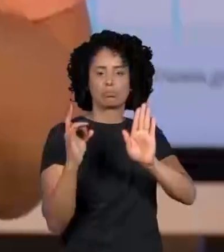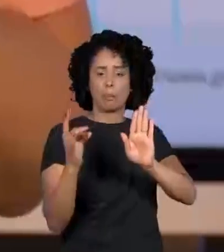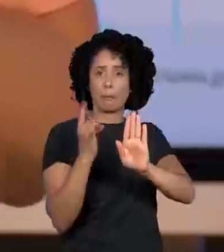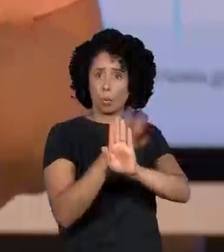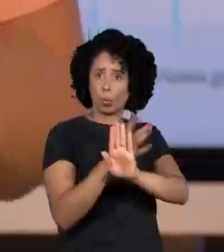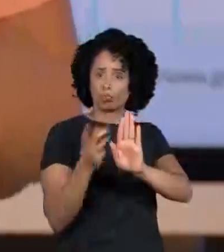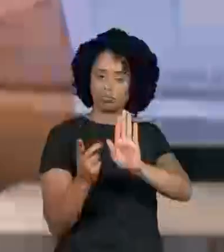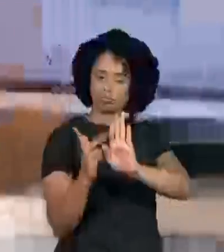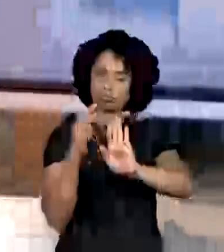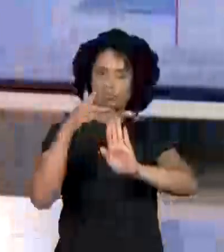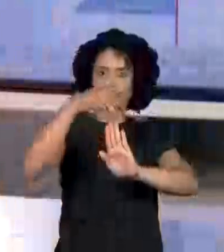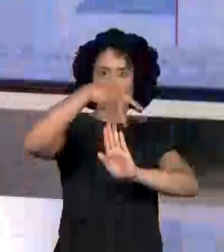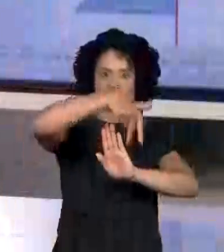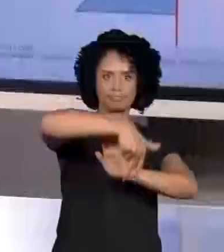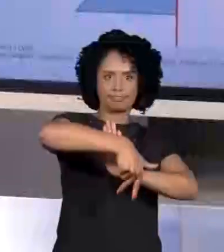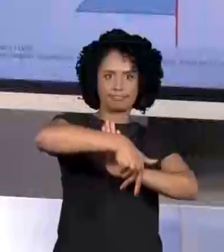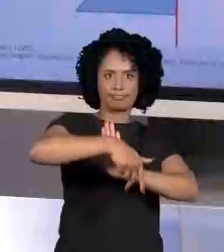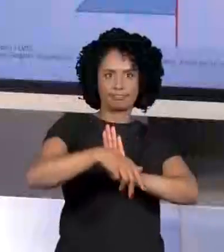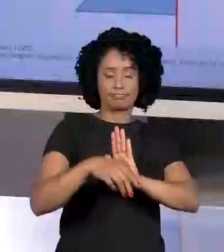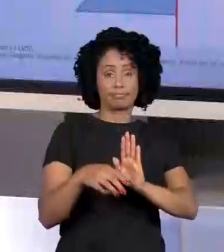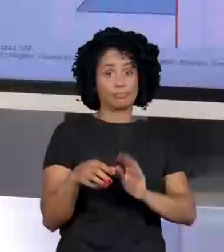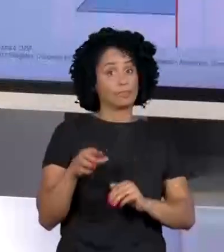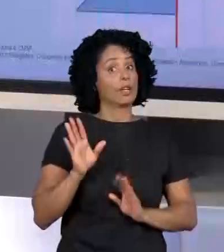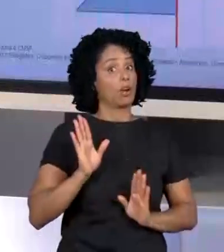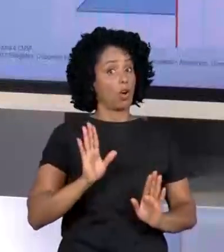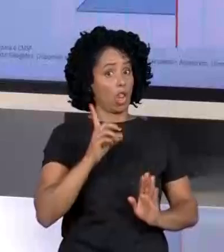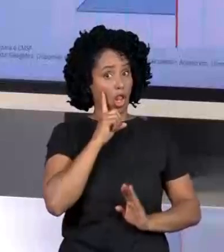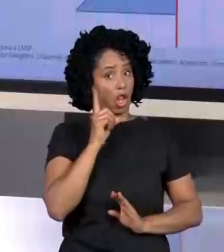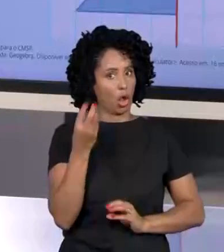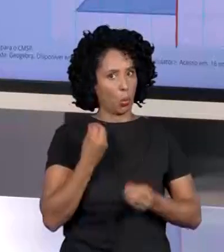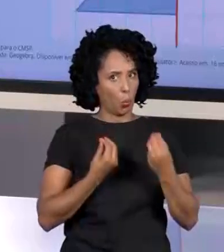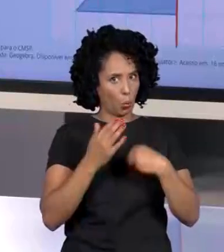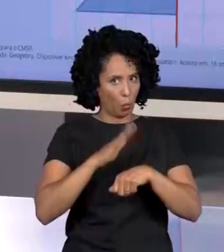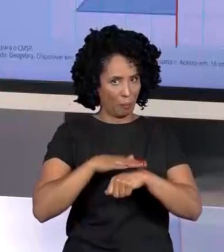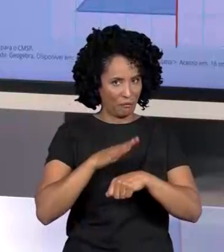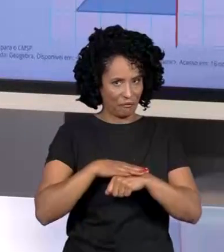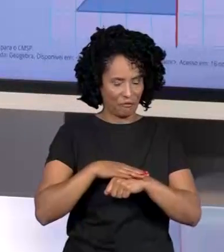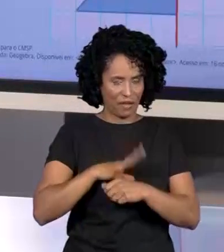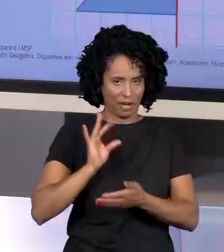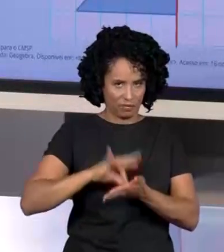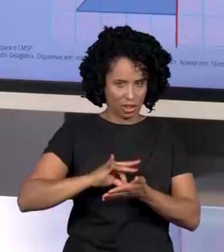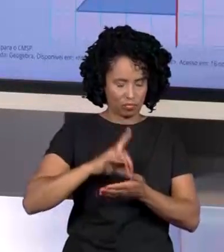tá? Com a folha dobrada, a gente recorta